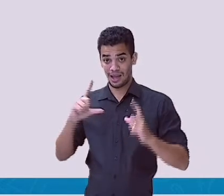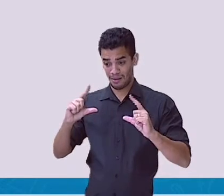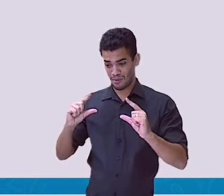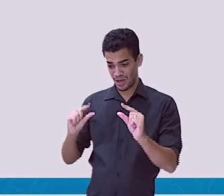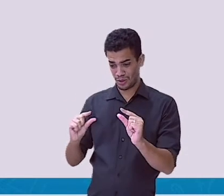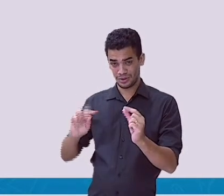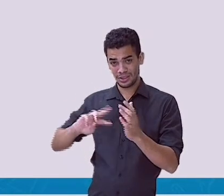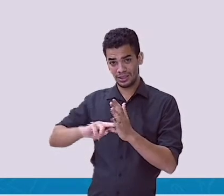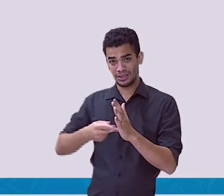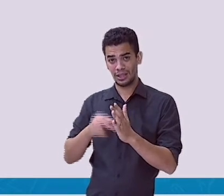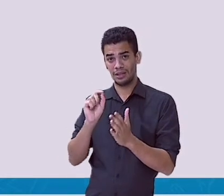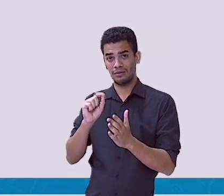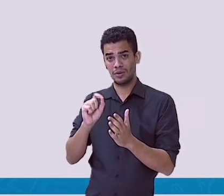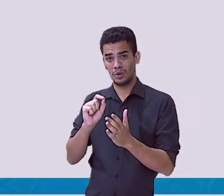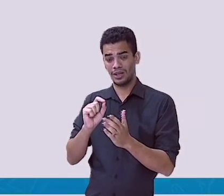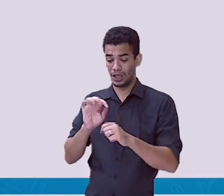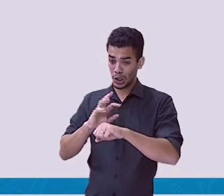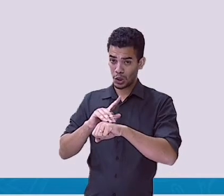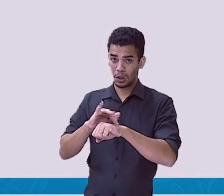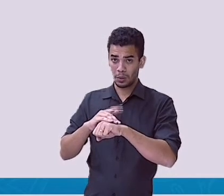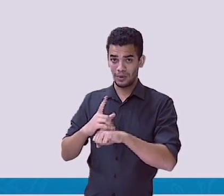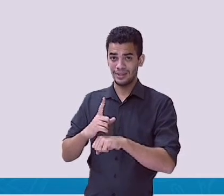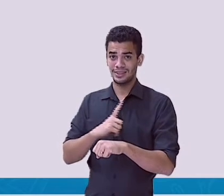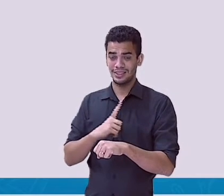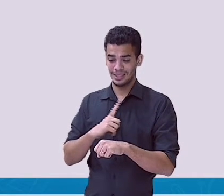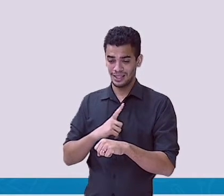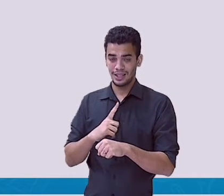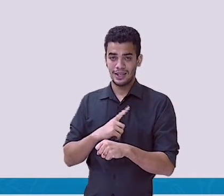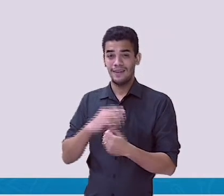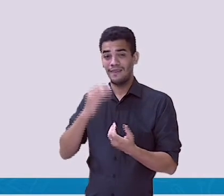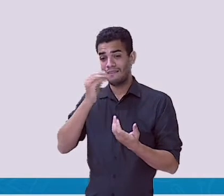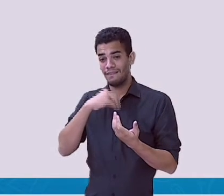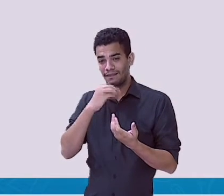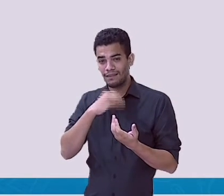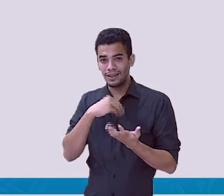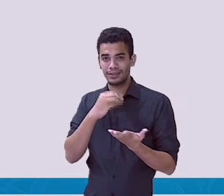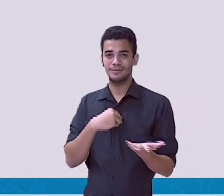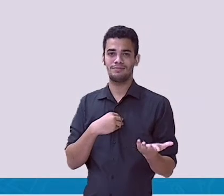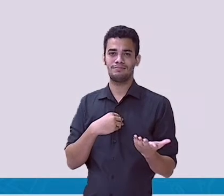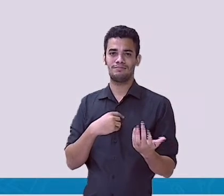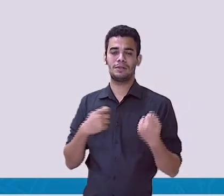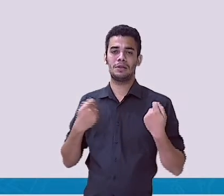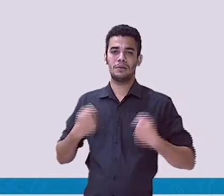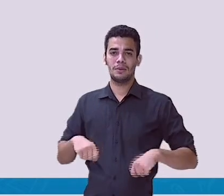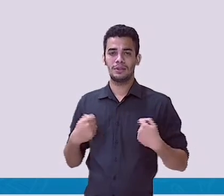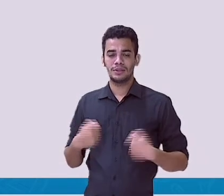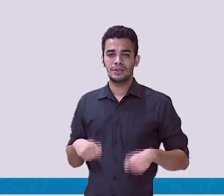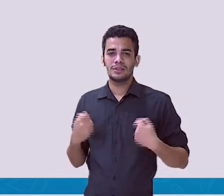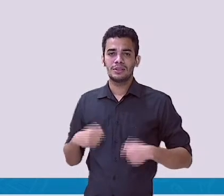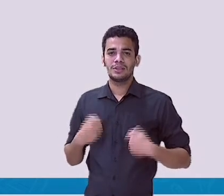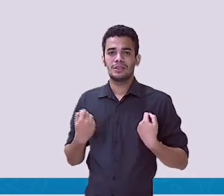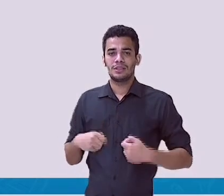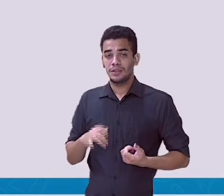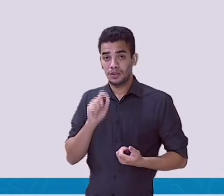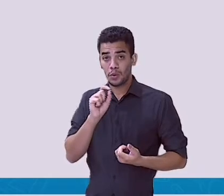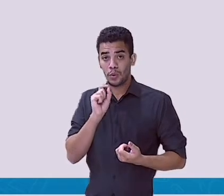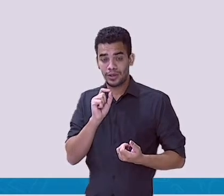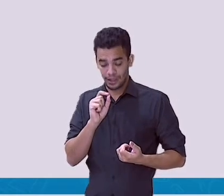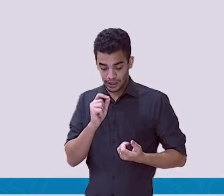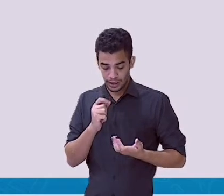com falta, né, dos glóbulos vermelhos. Como é que a gente refaz isso? Organizando a